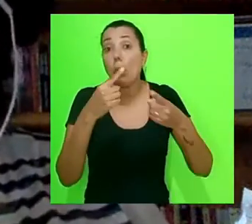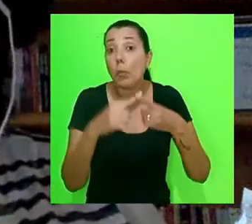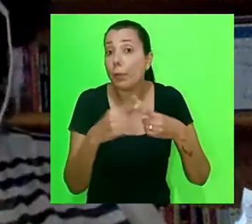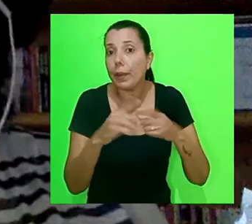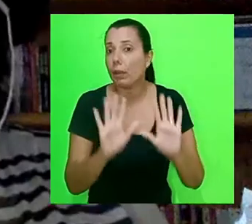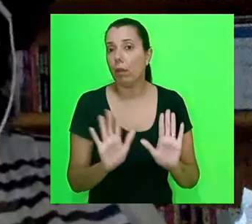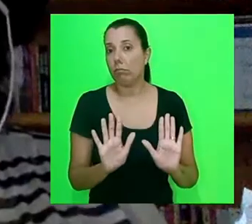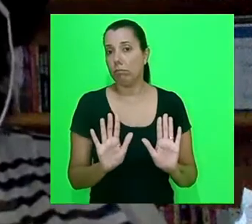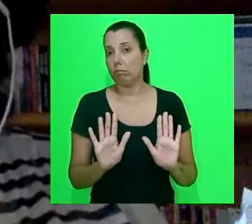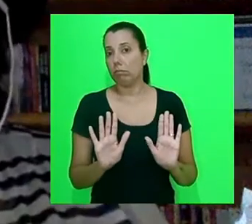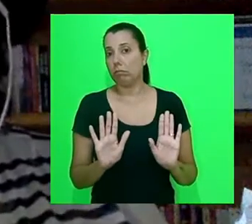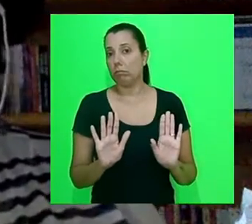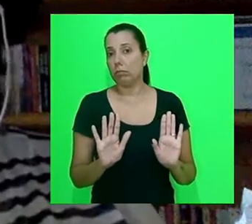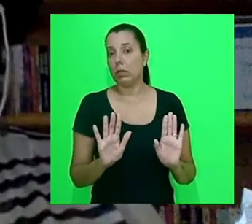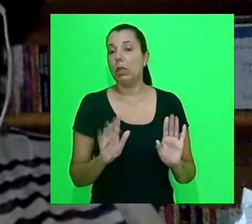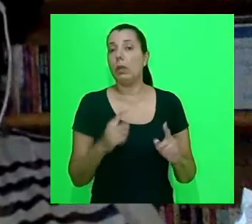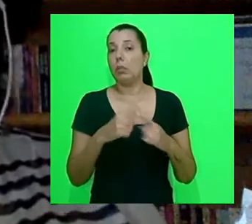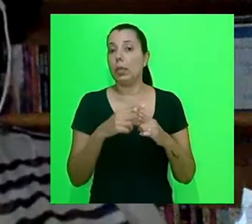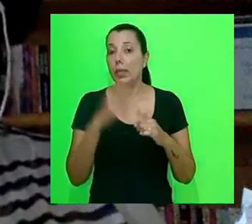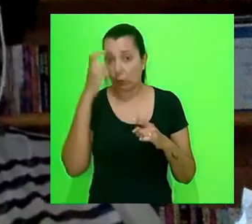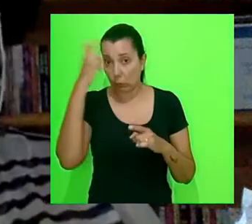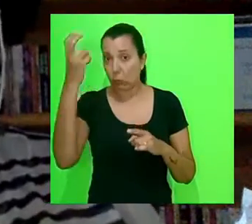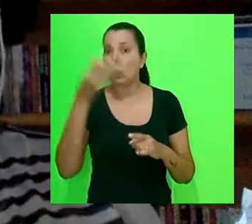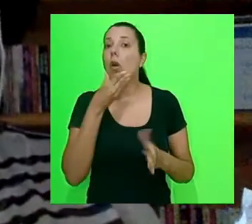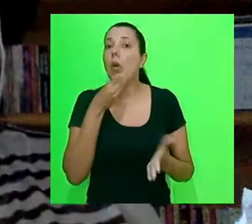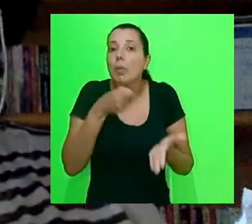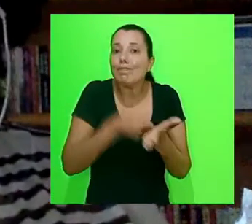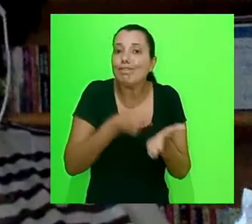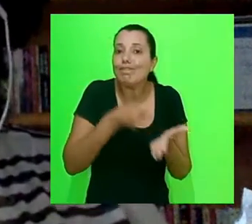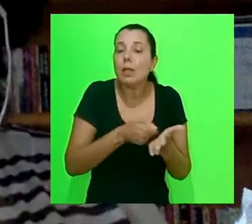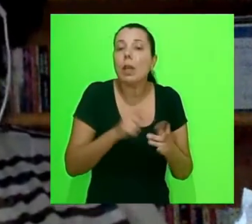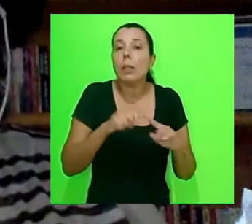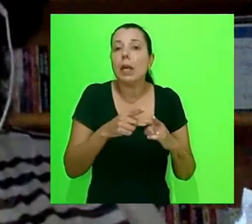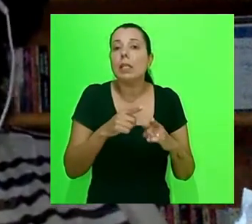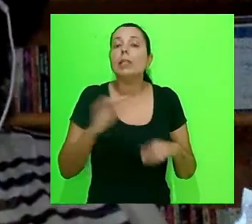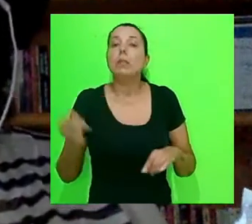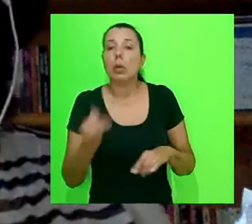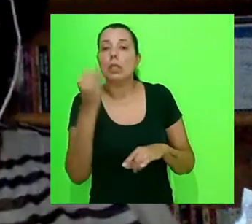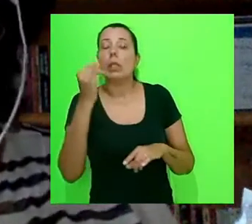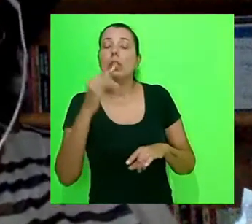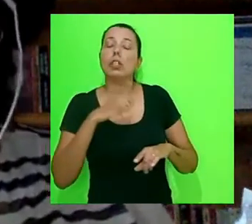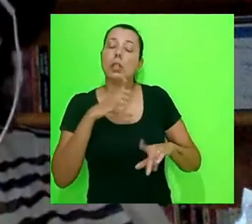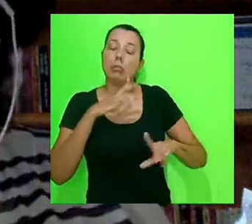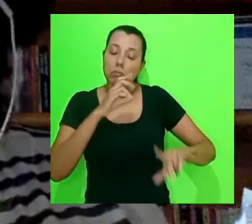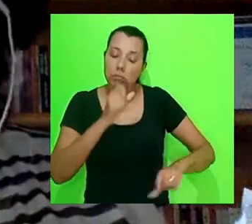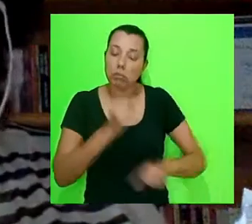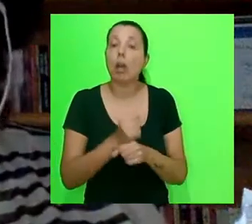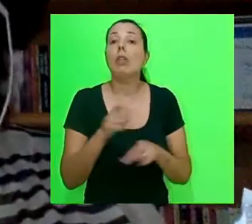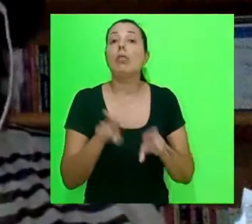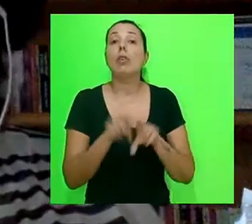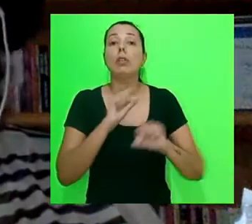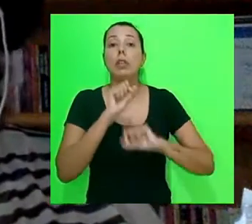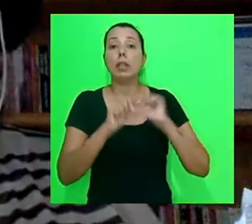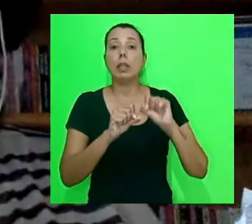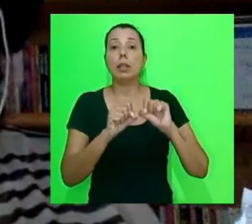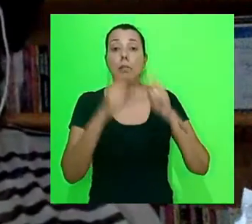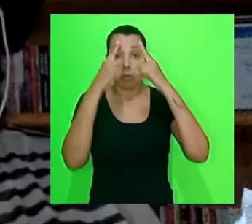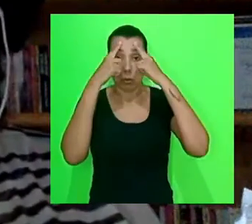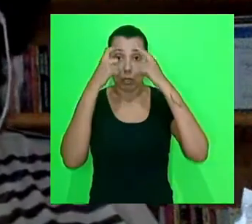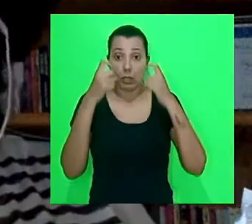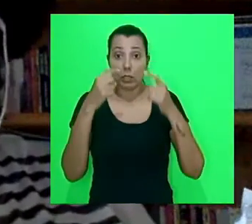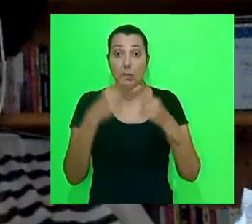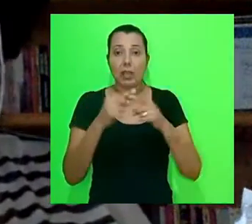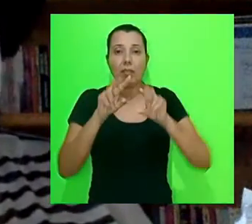está posta, a apropriação do salário, a administração e gestão do salário. Na ausência dele, tem